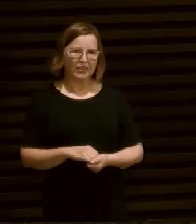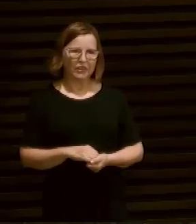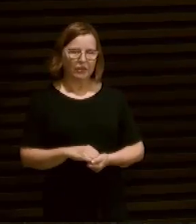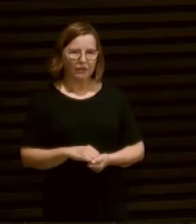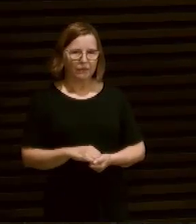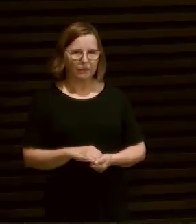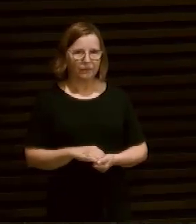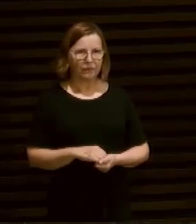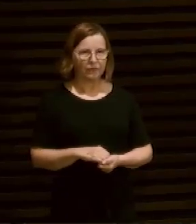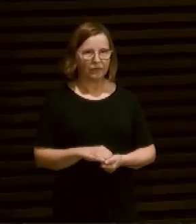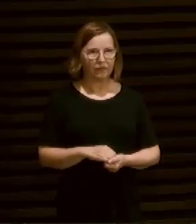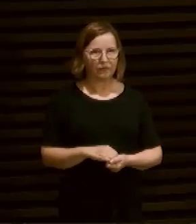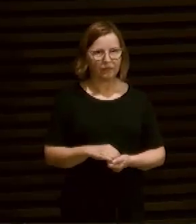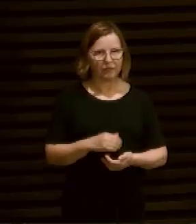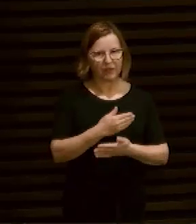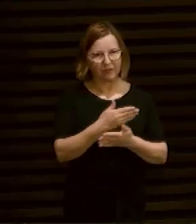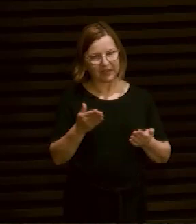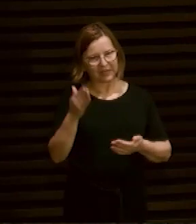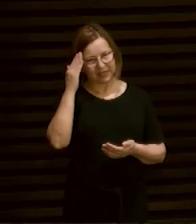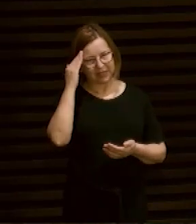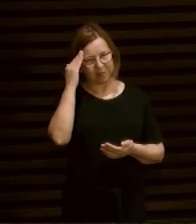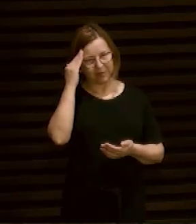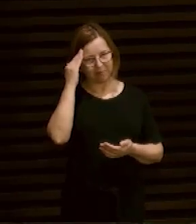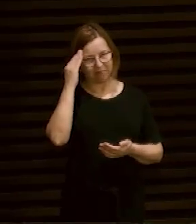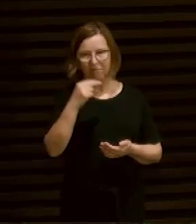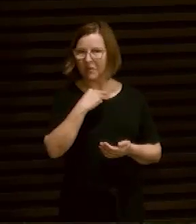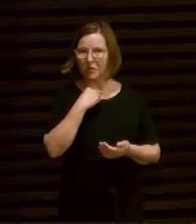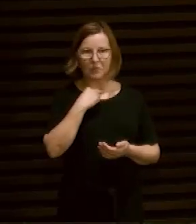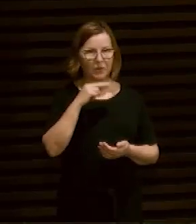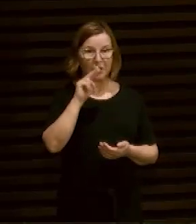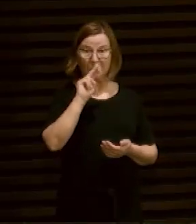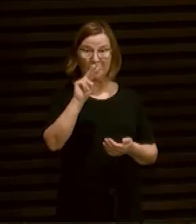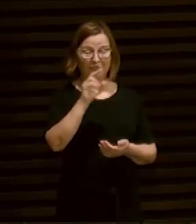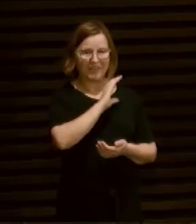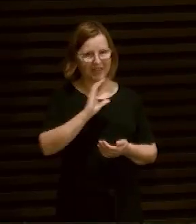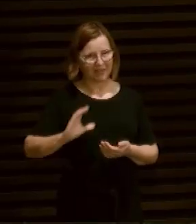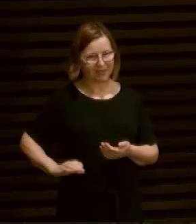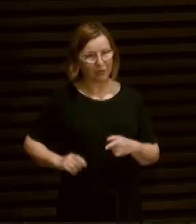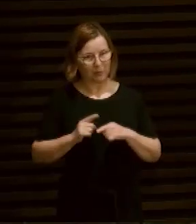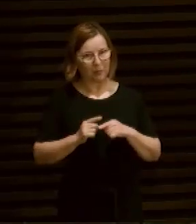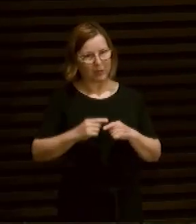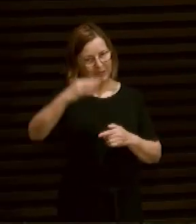Vocês sabem que nós não conseguimos enxergar Cristo, Ele é espiritual.